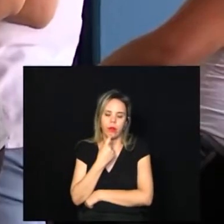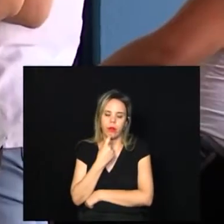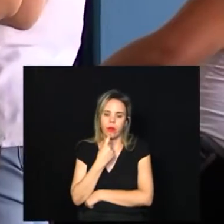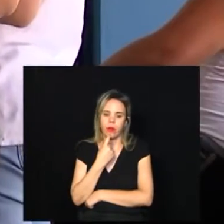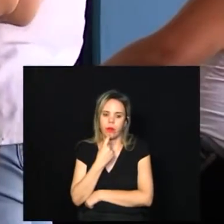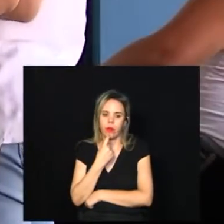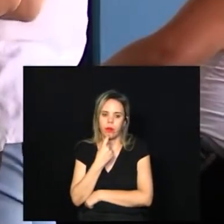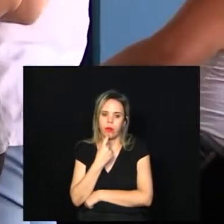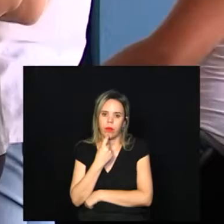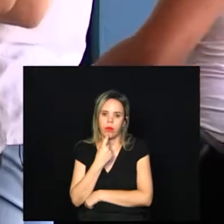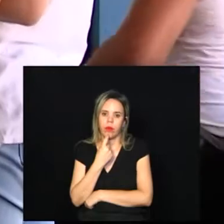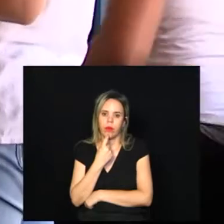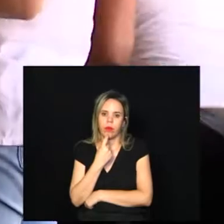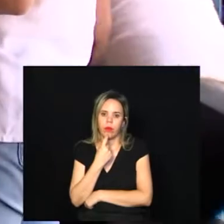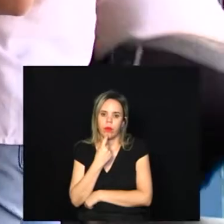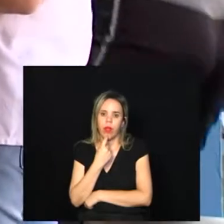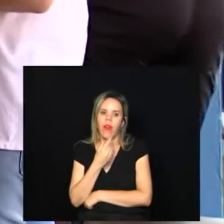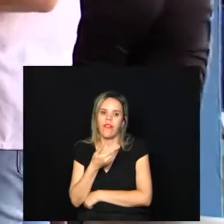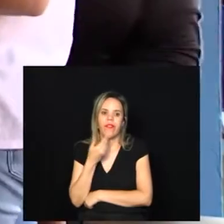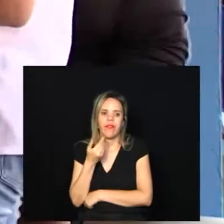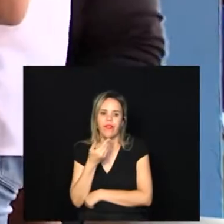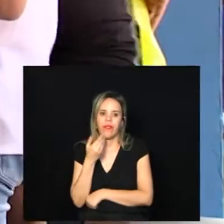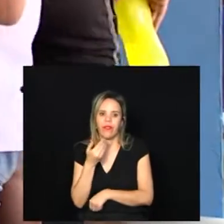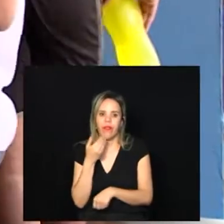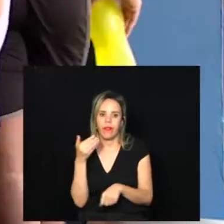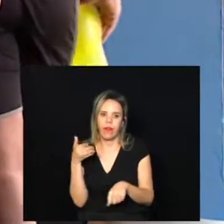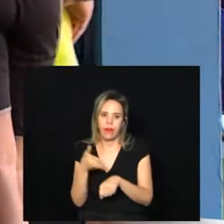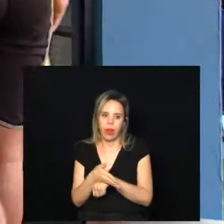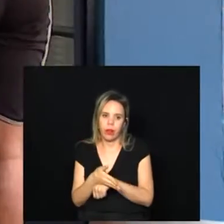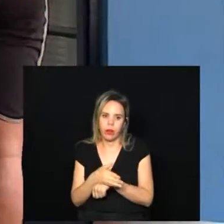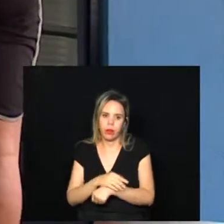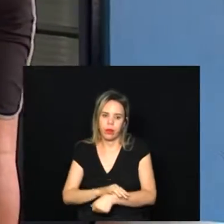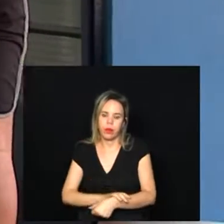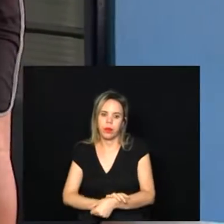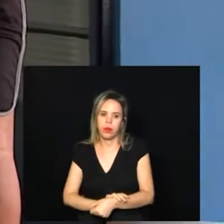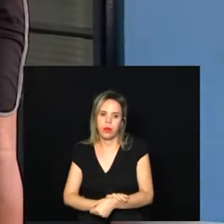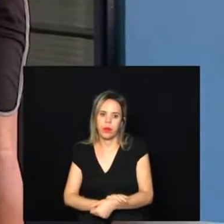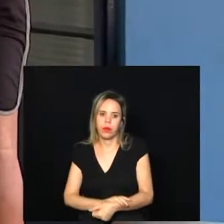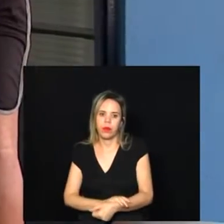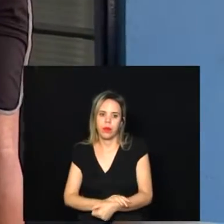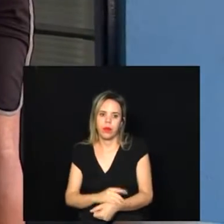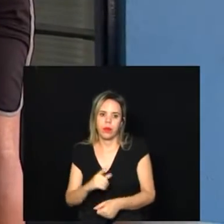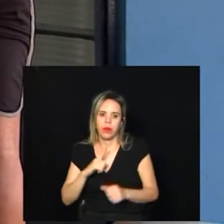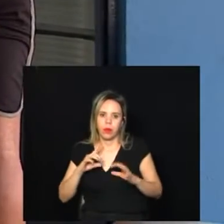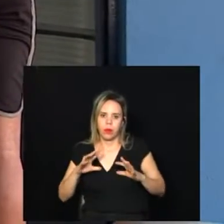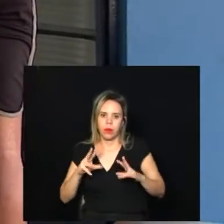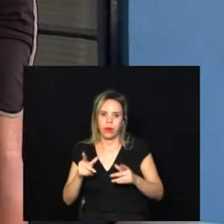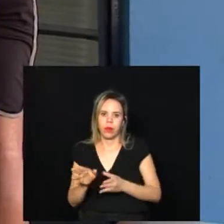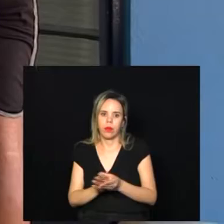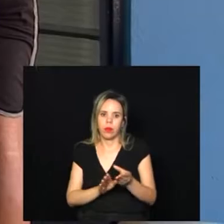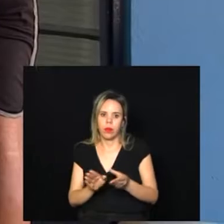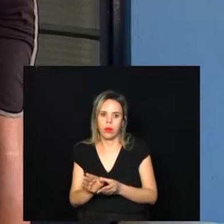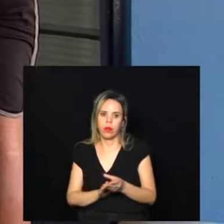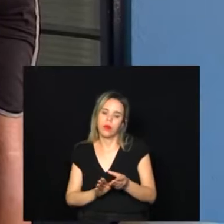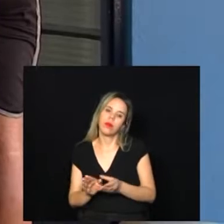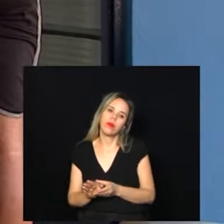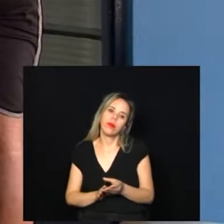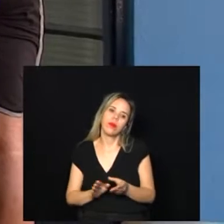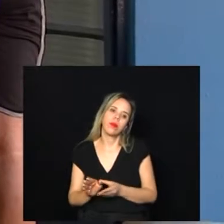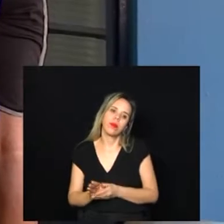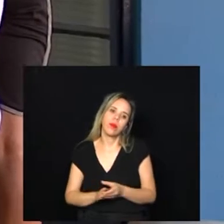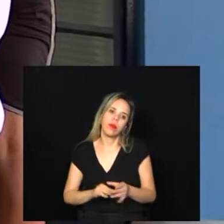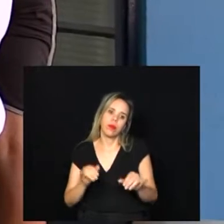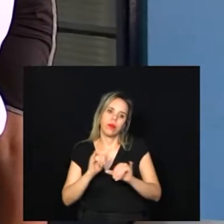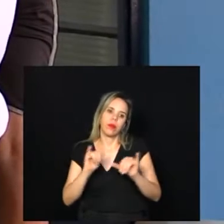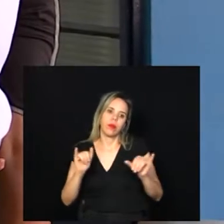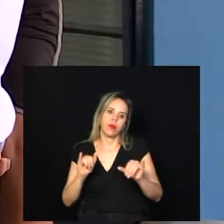www.vacina.campinas é bem fácil de acessá-lo e lá tem todas as orientações da